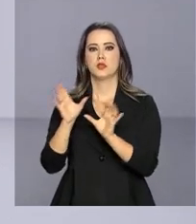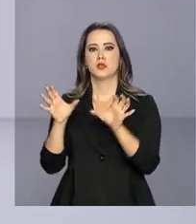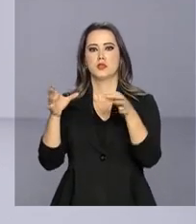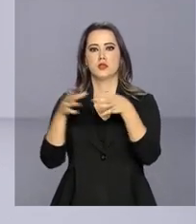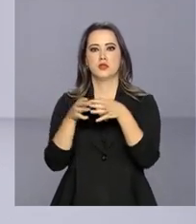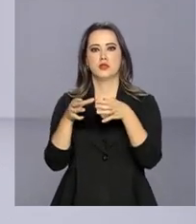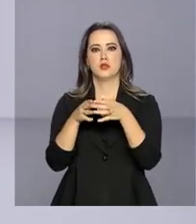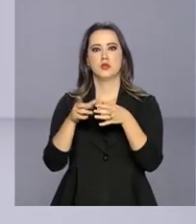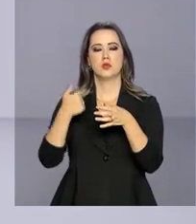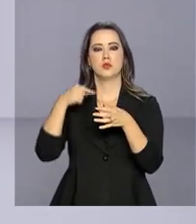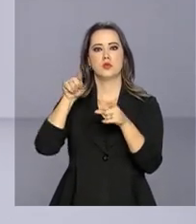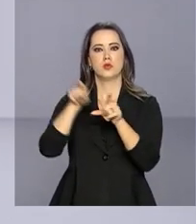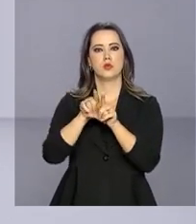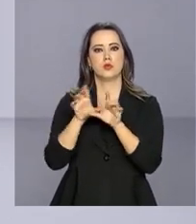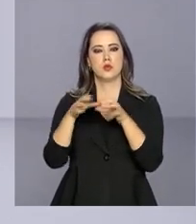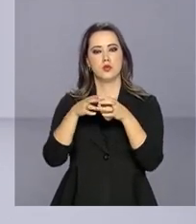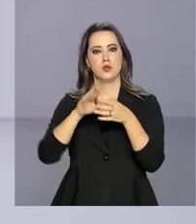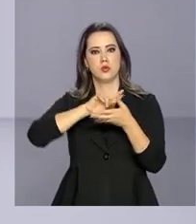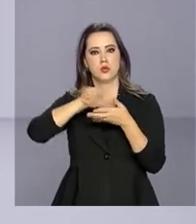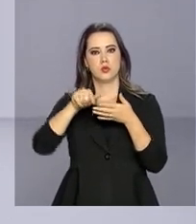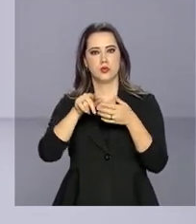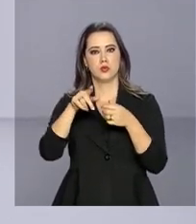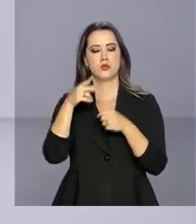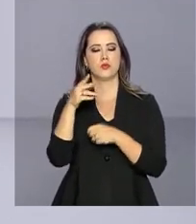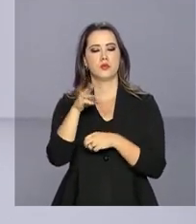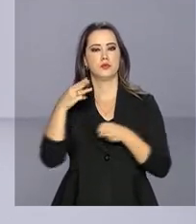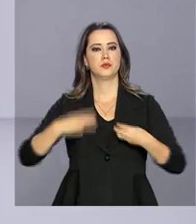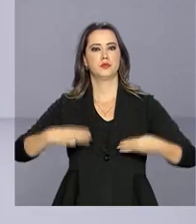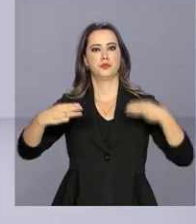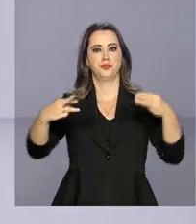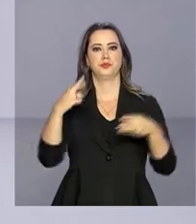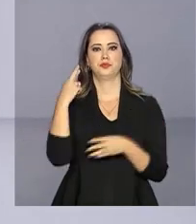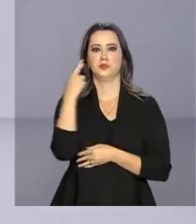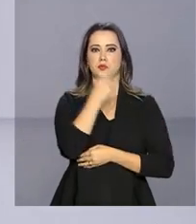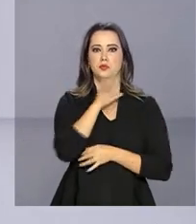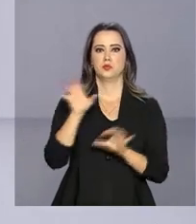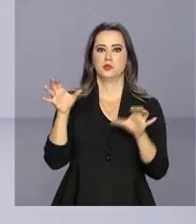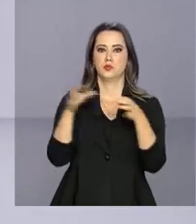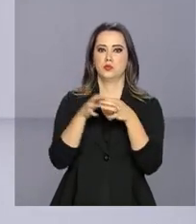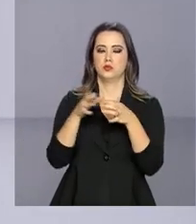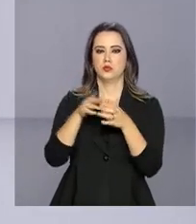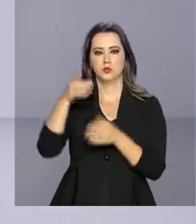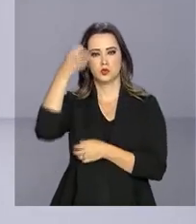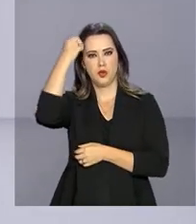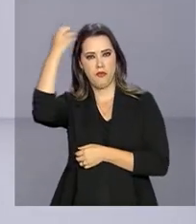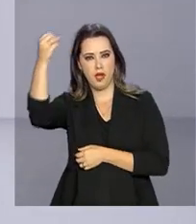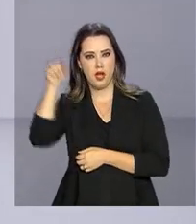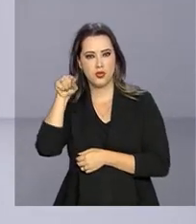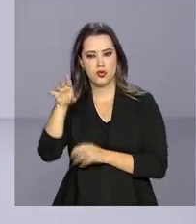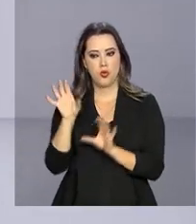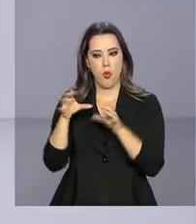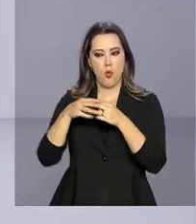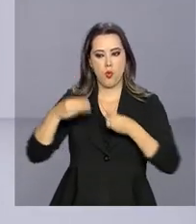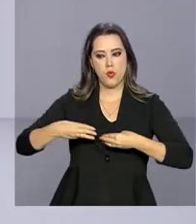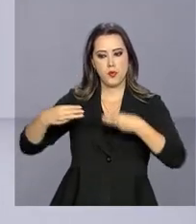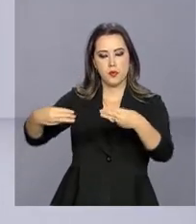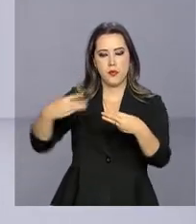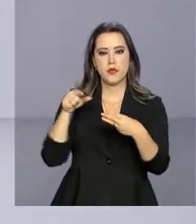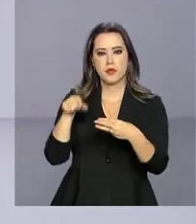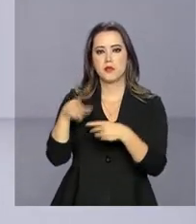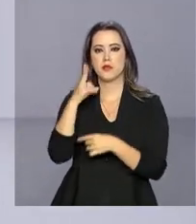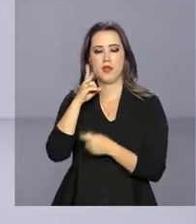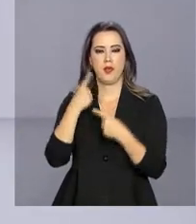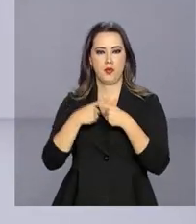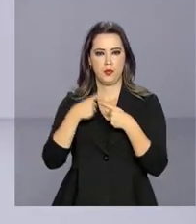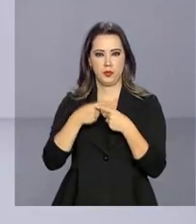da equipe interministerial para roraima a decisão da ida desse grupo do envio de mais militares para o estado foi